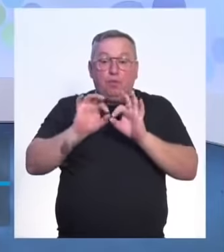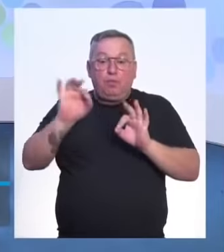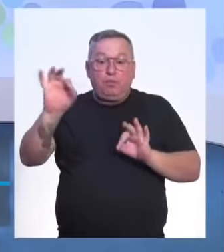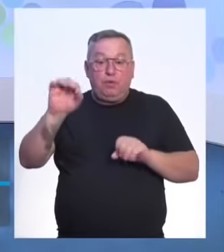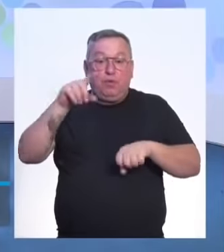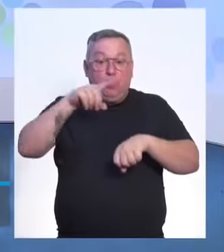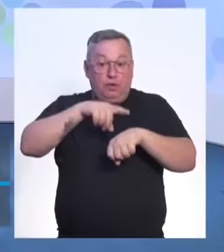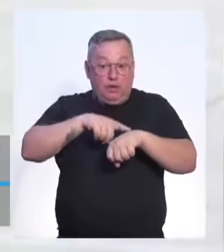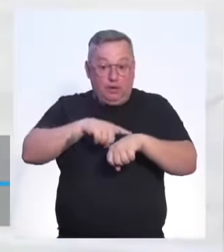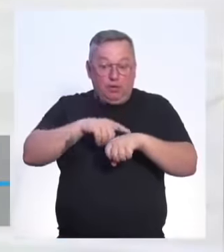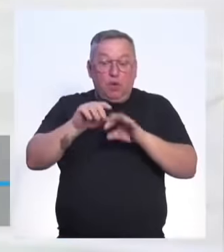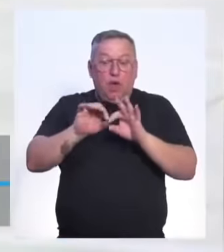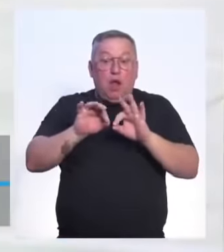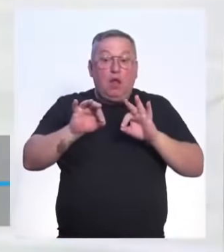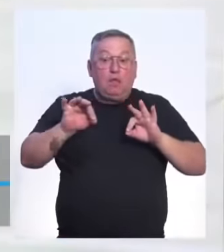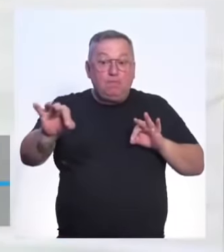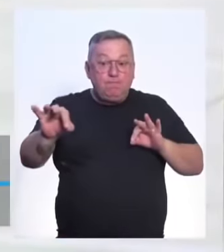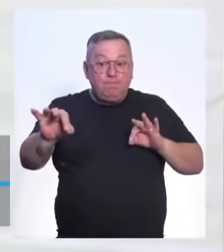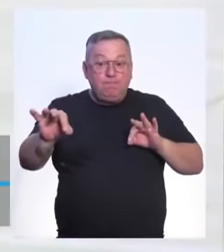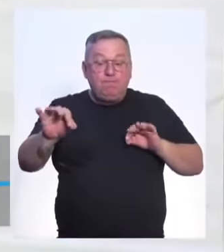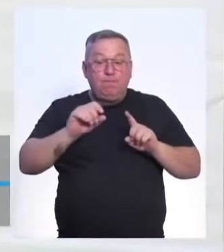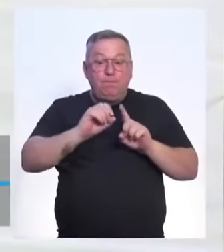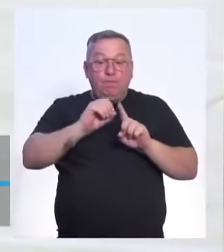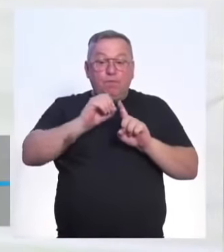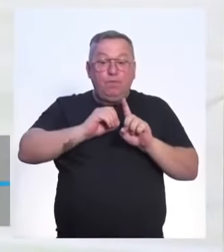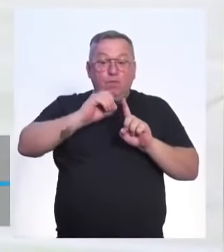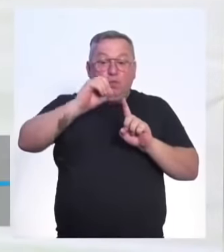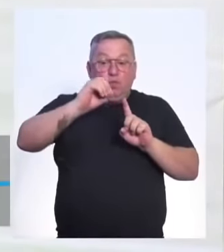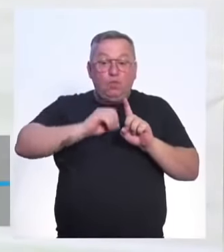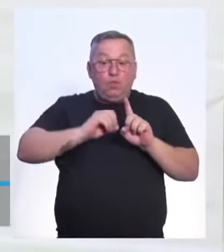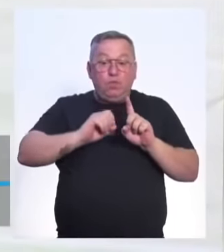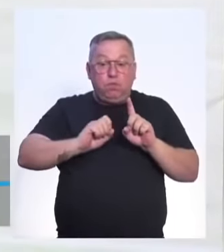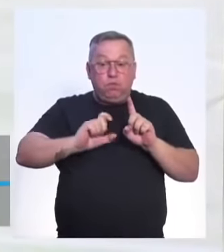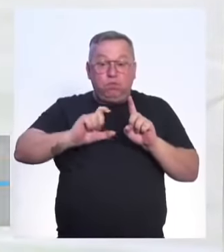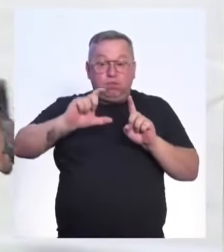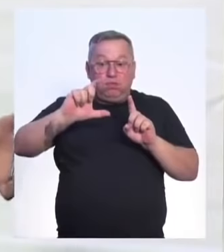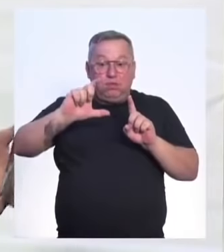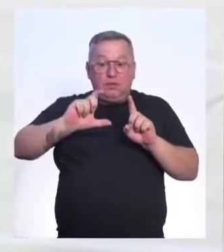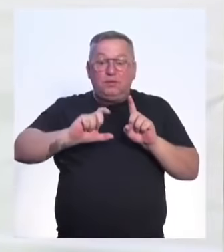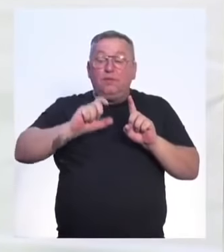tempo, medimos a distância, medimos temperatura, volume de líquidos,